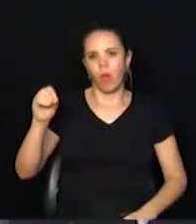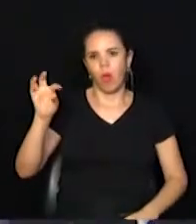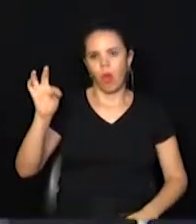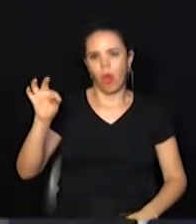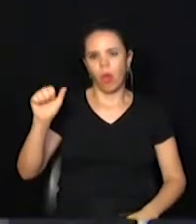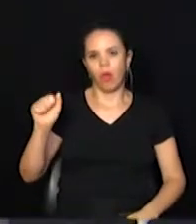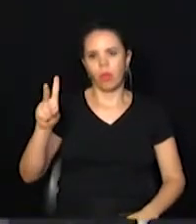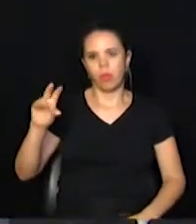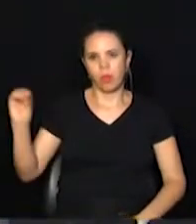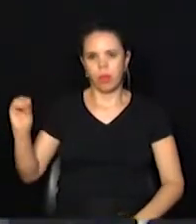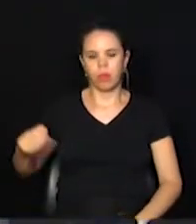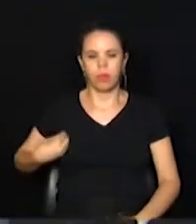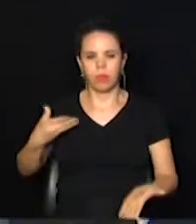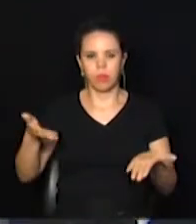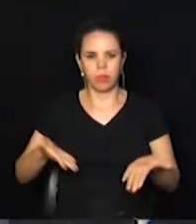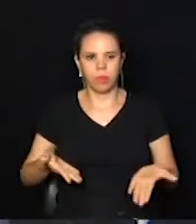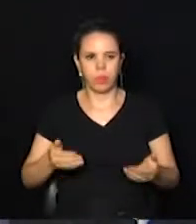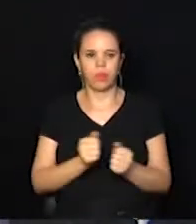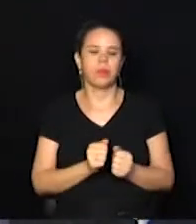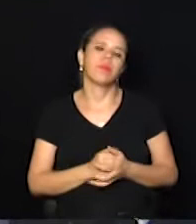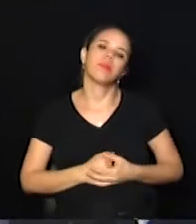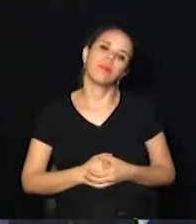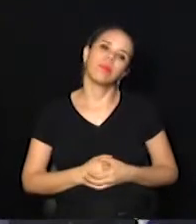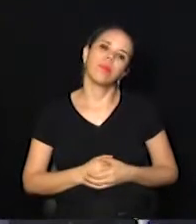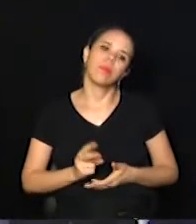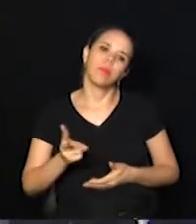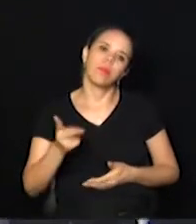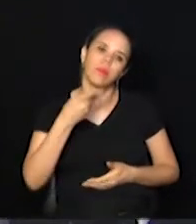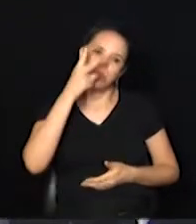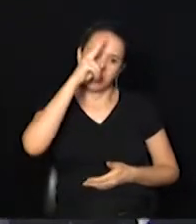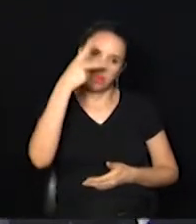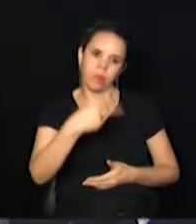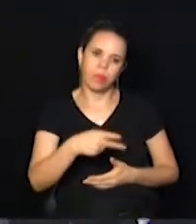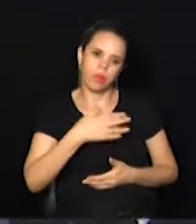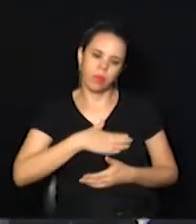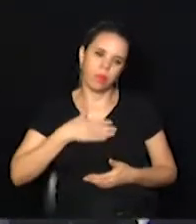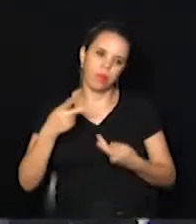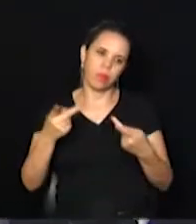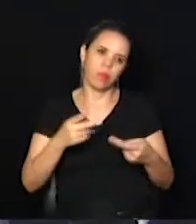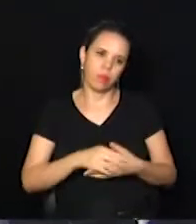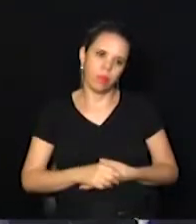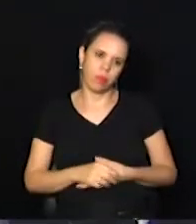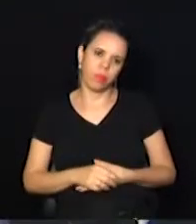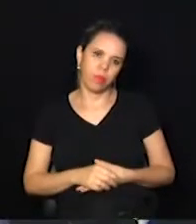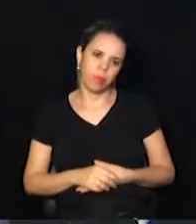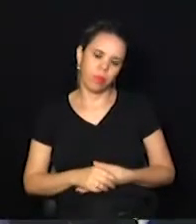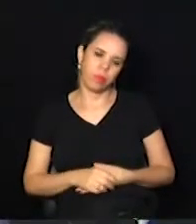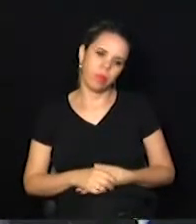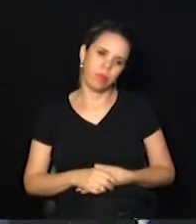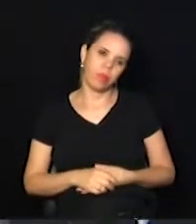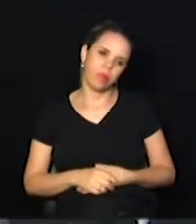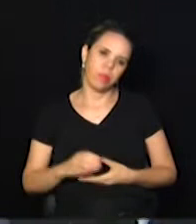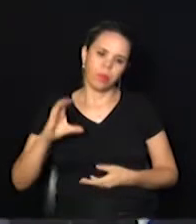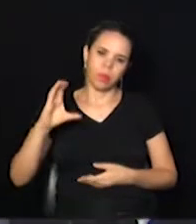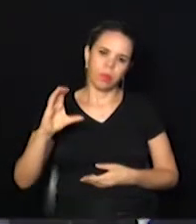né, que está aqui conosco também, né? E para continuar contando essa história, eu gostaria de chamar a